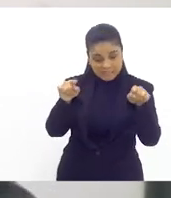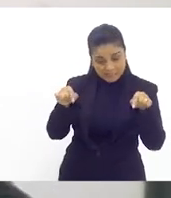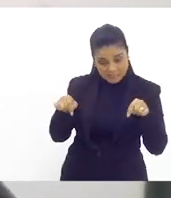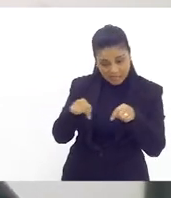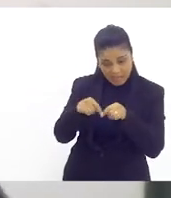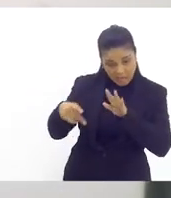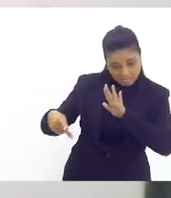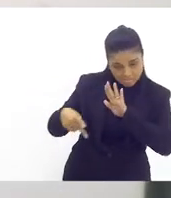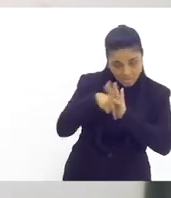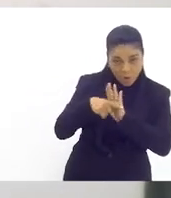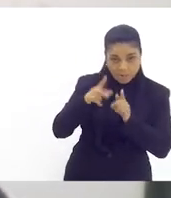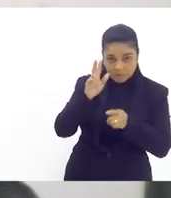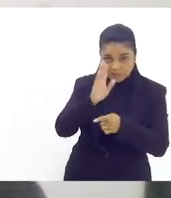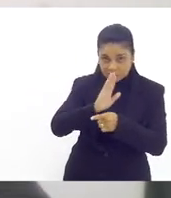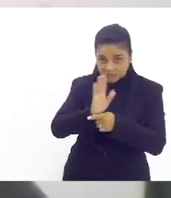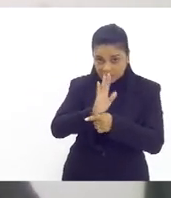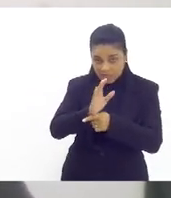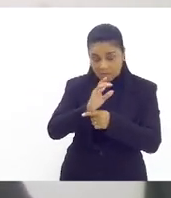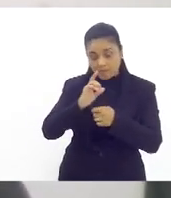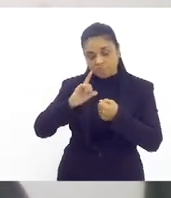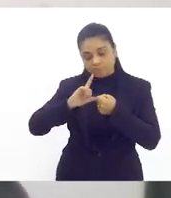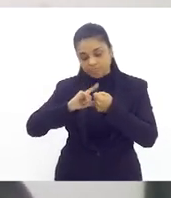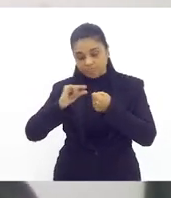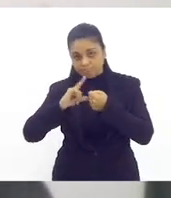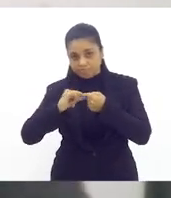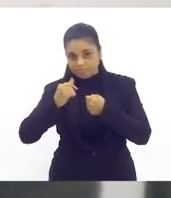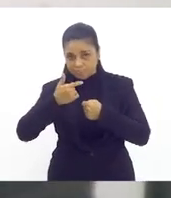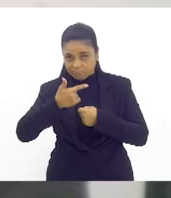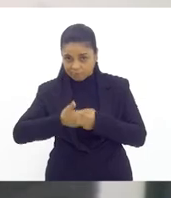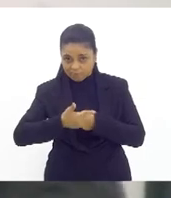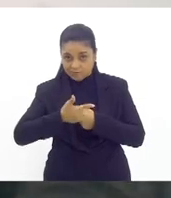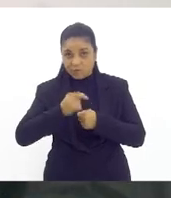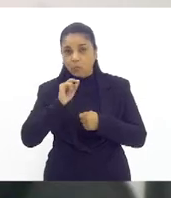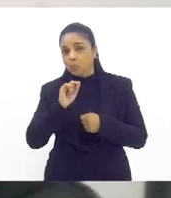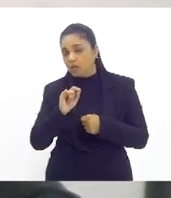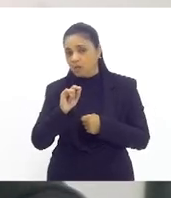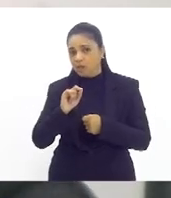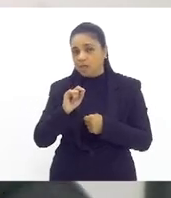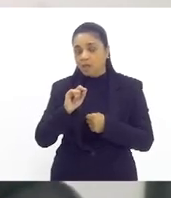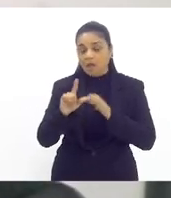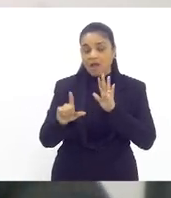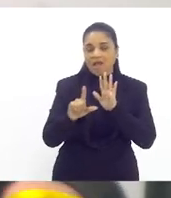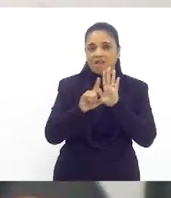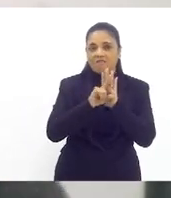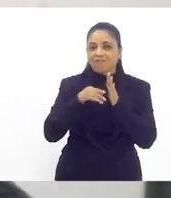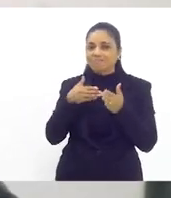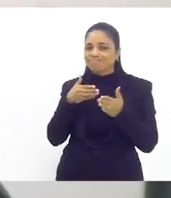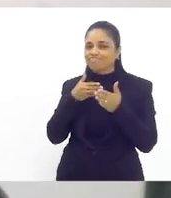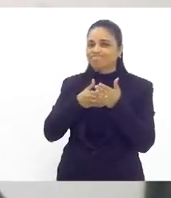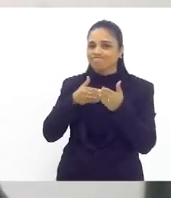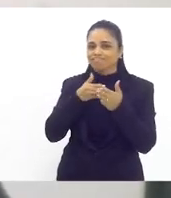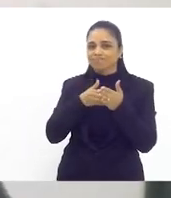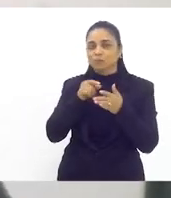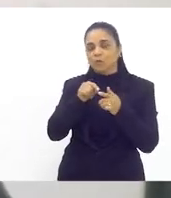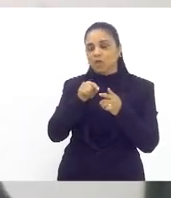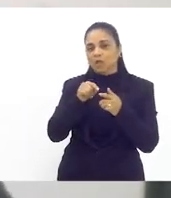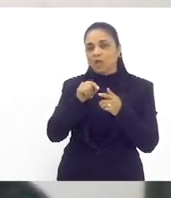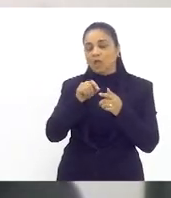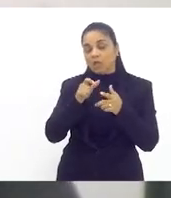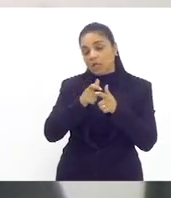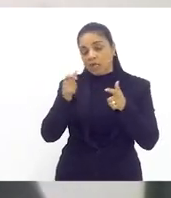do inciso 2 primeiro a lei já vai trazer o impeditivo para que não seja para grande indústria